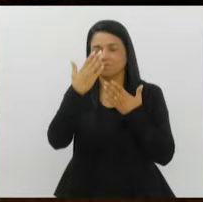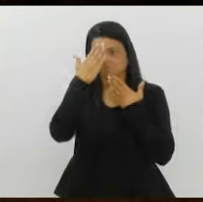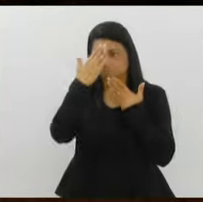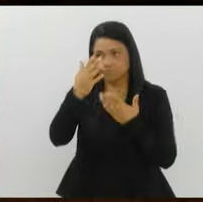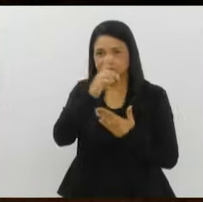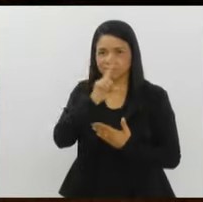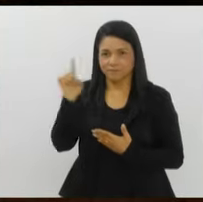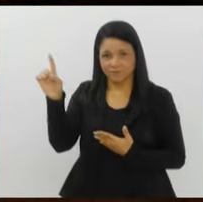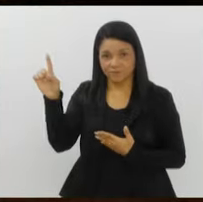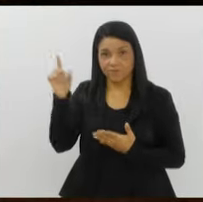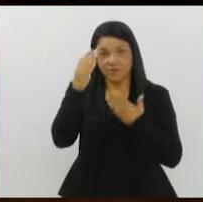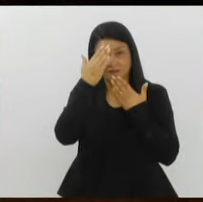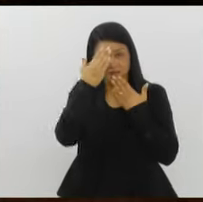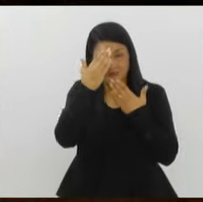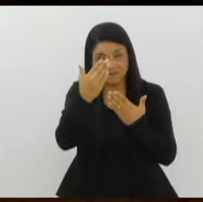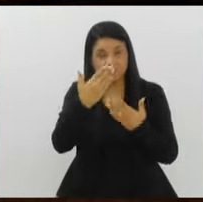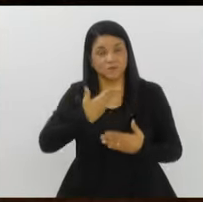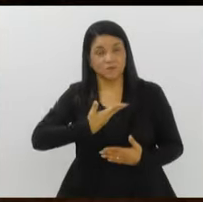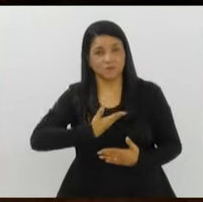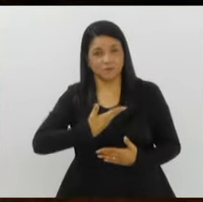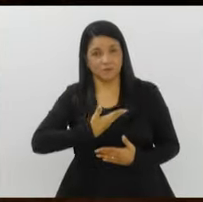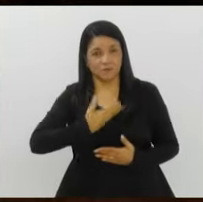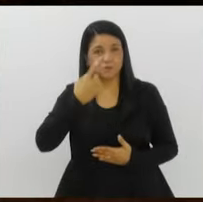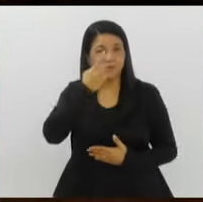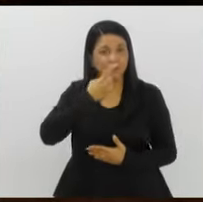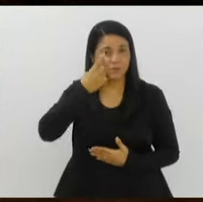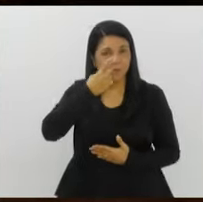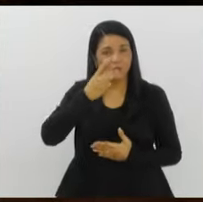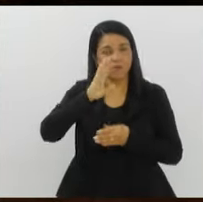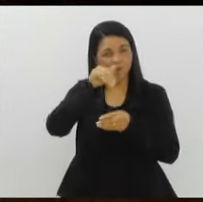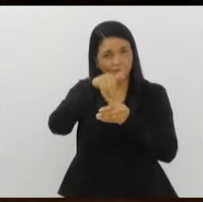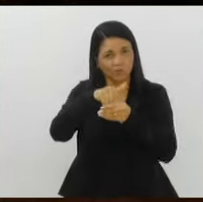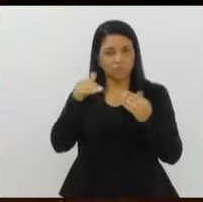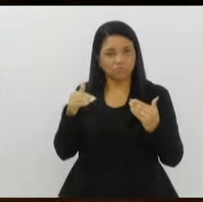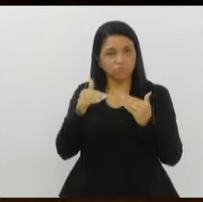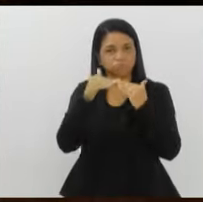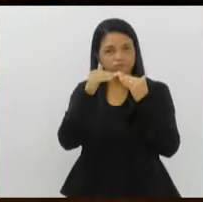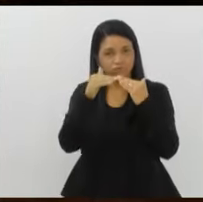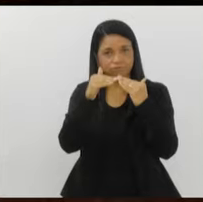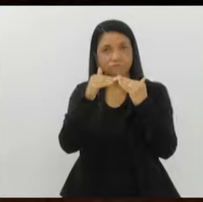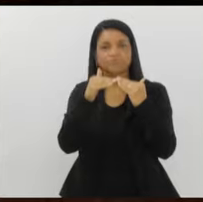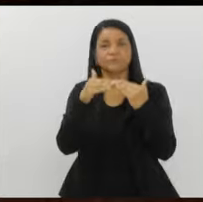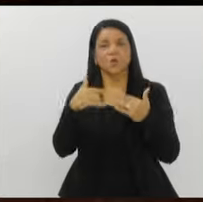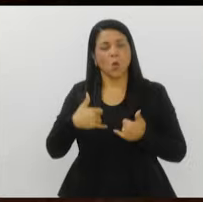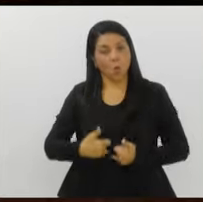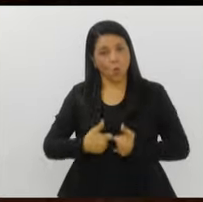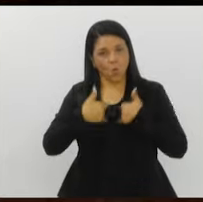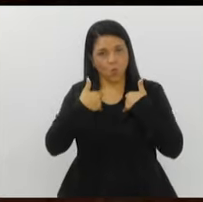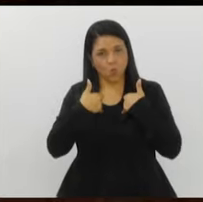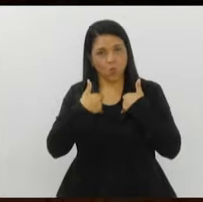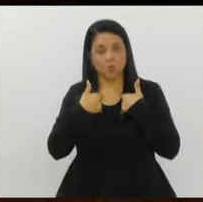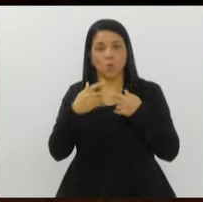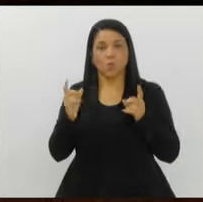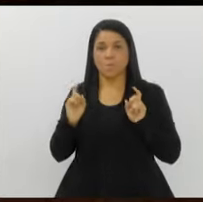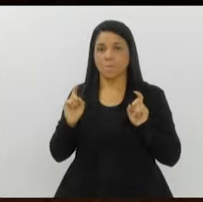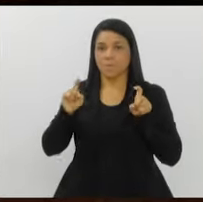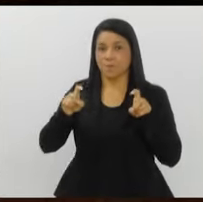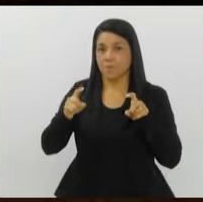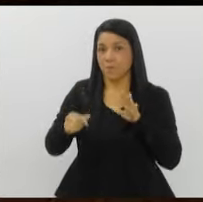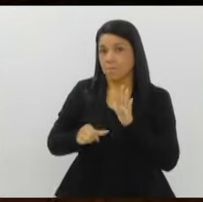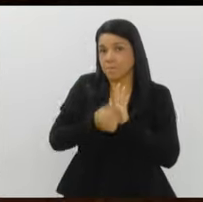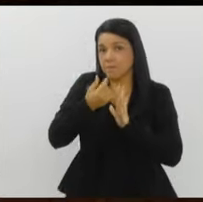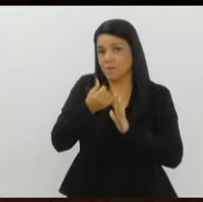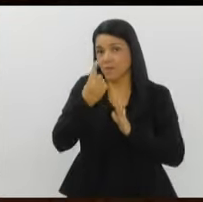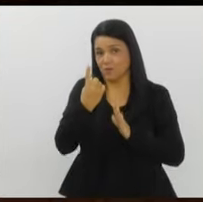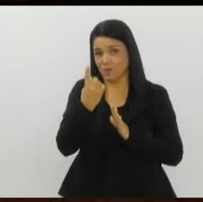Deus, agradecer a todos os meus pares que aqui votaram a favor. Quero dizer que para mim que é uma honra, no primeiro mandato, há 1 ano e meio de